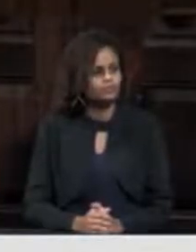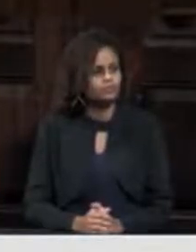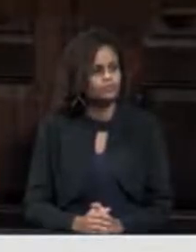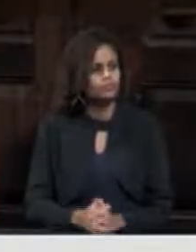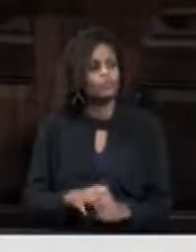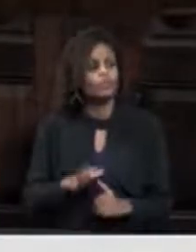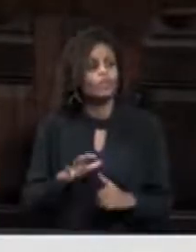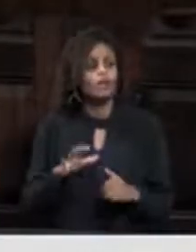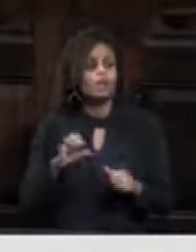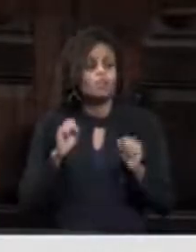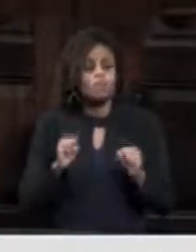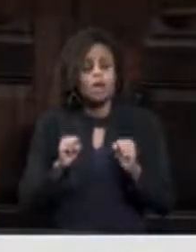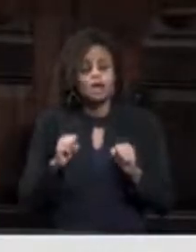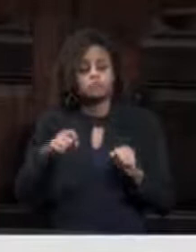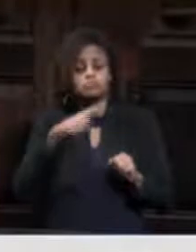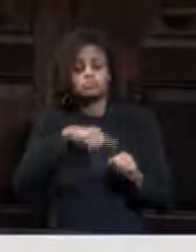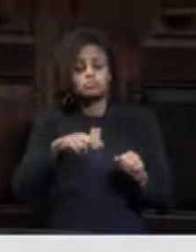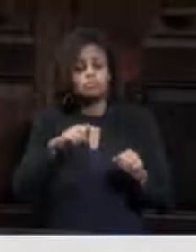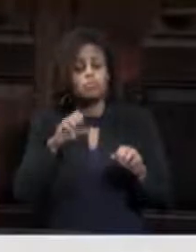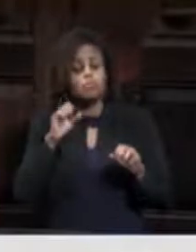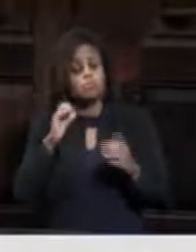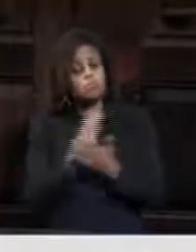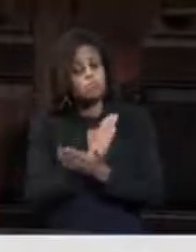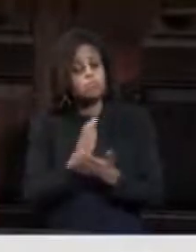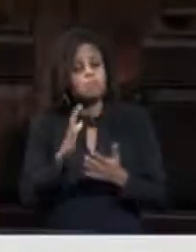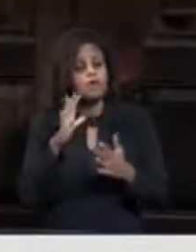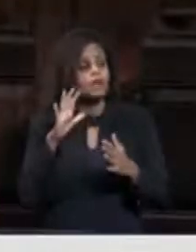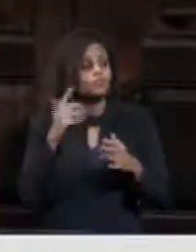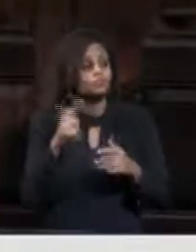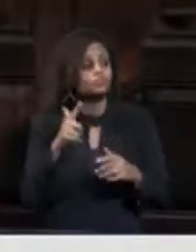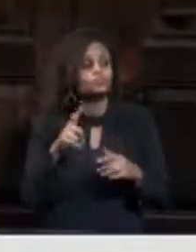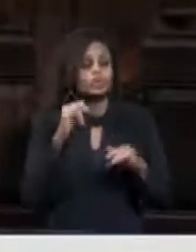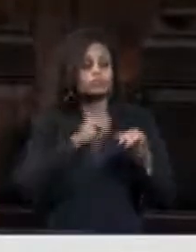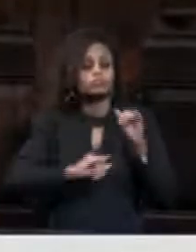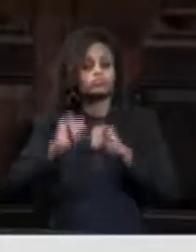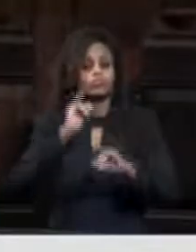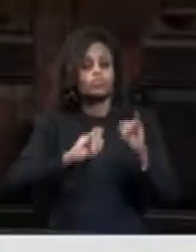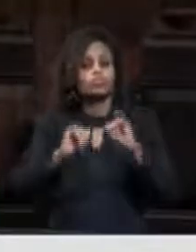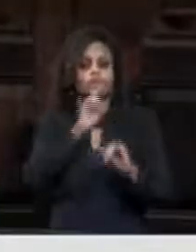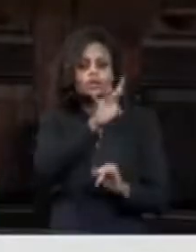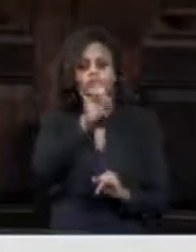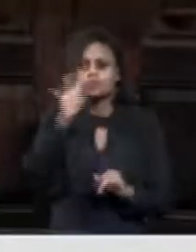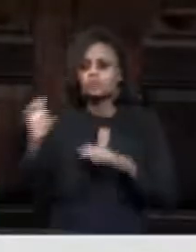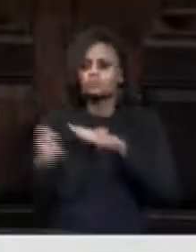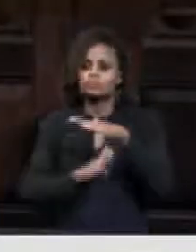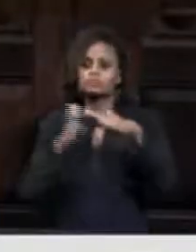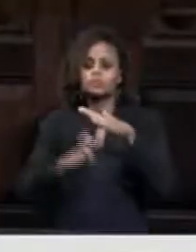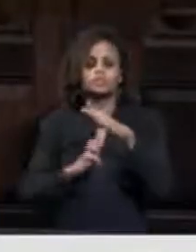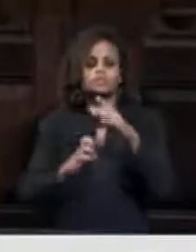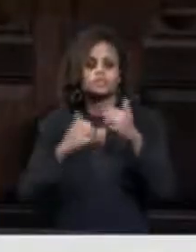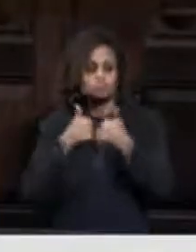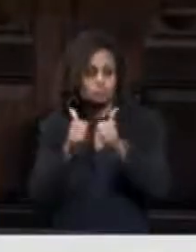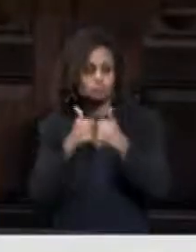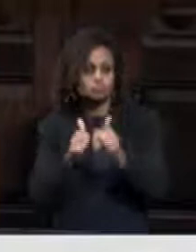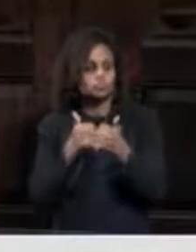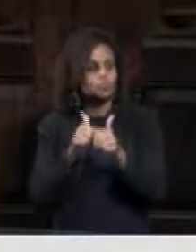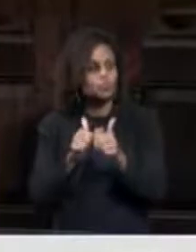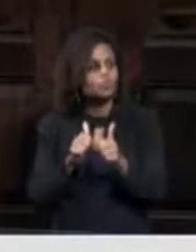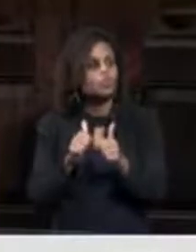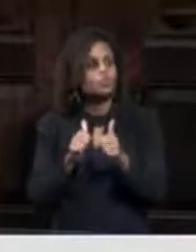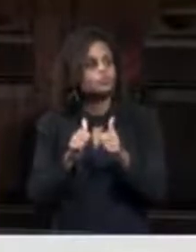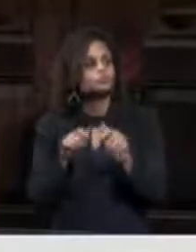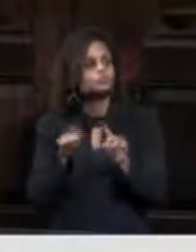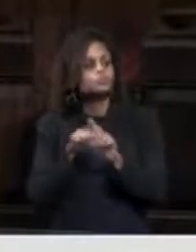temos nenhuma informação sobre quanto cada concessionária de transporte e empresas de ônibus e